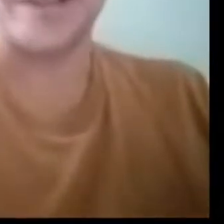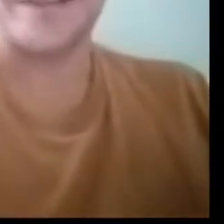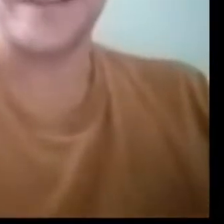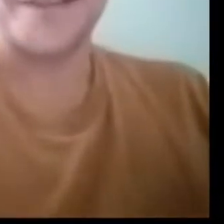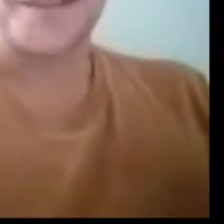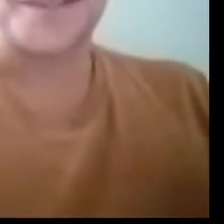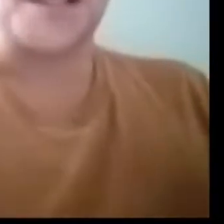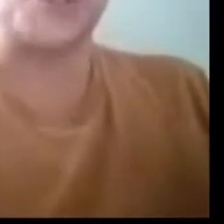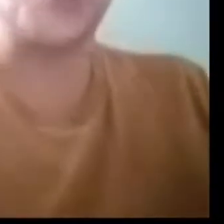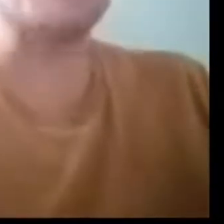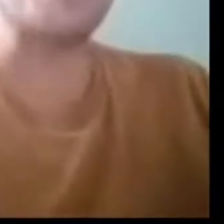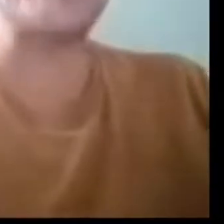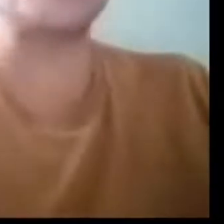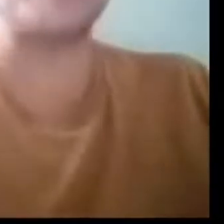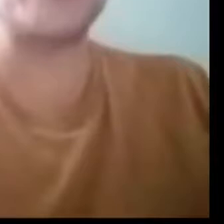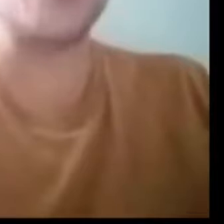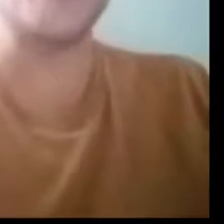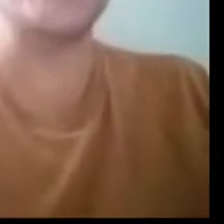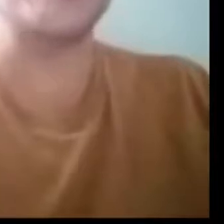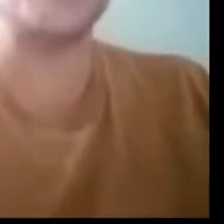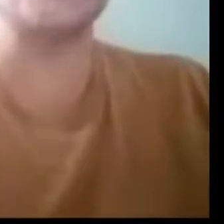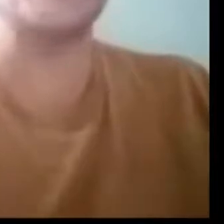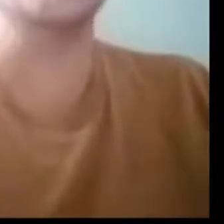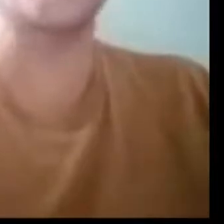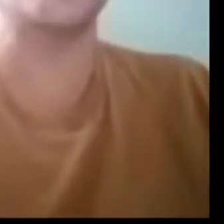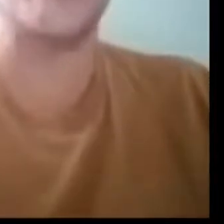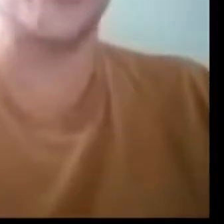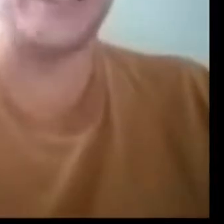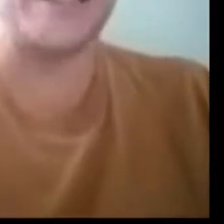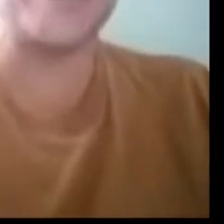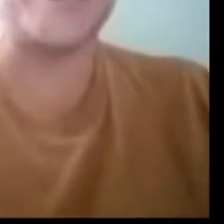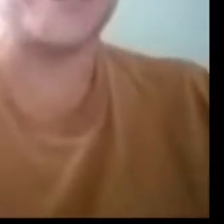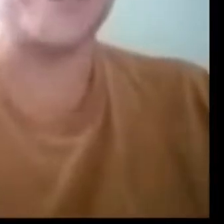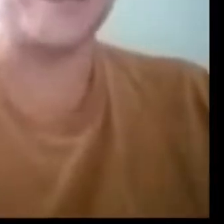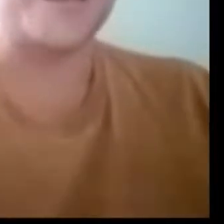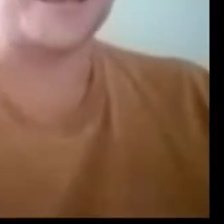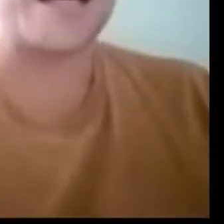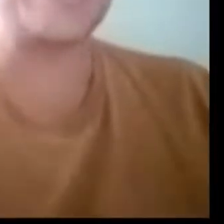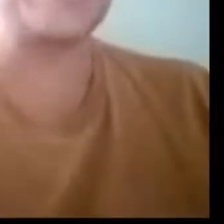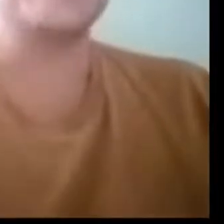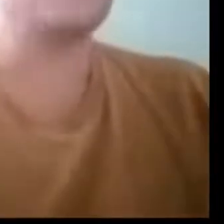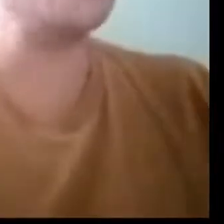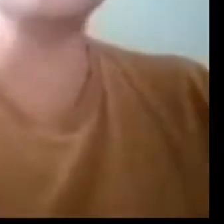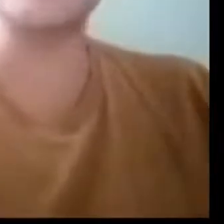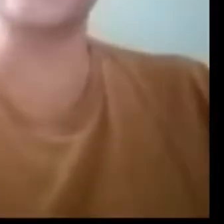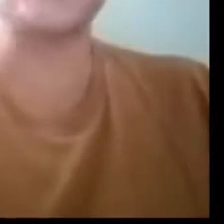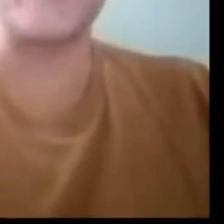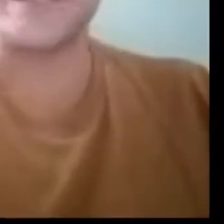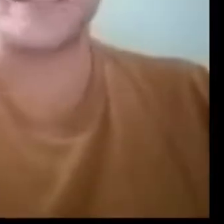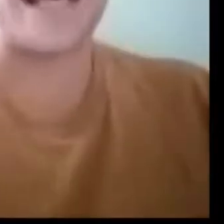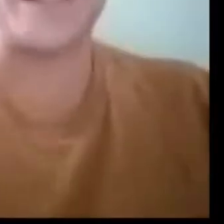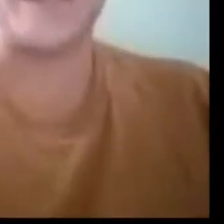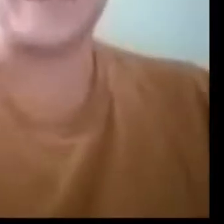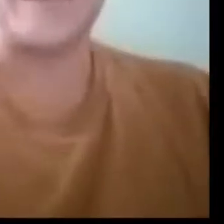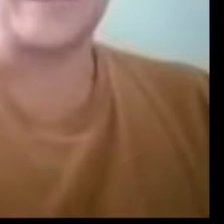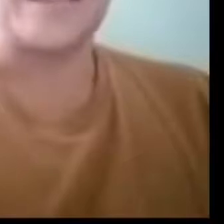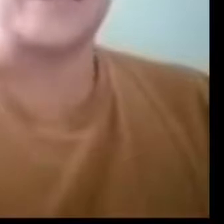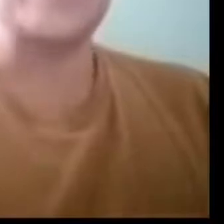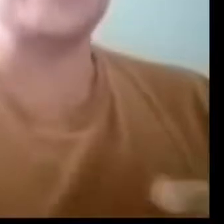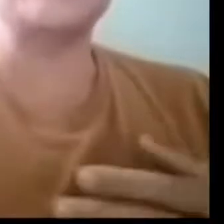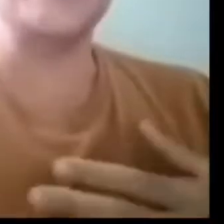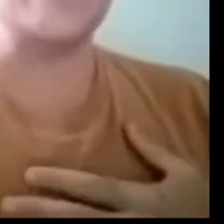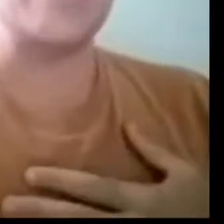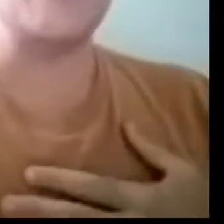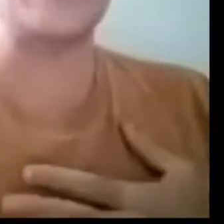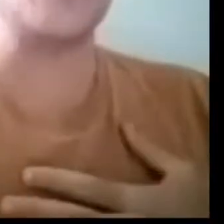Araçatuba. Tive uma participação importante de um aluno protagonista, né? Vários alunos, na verdade.